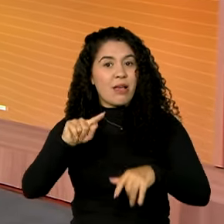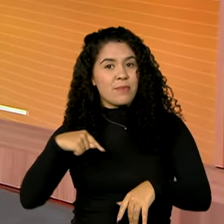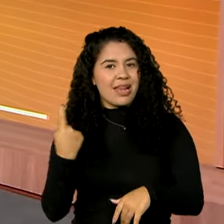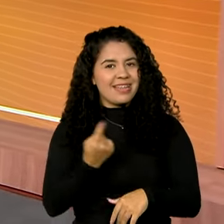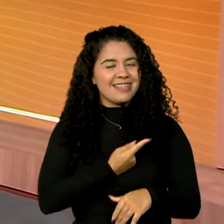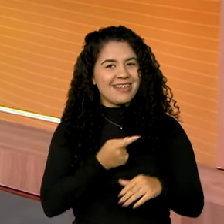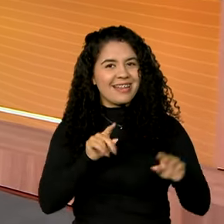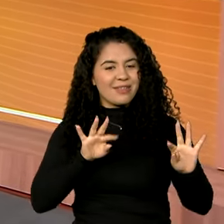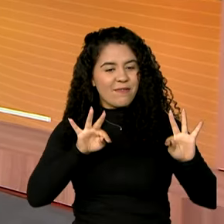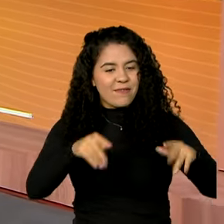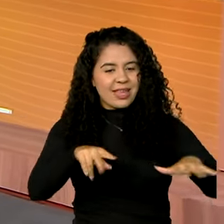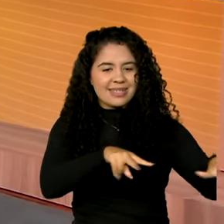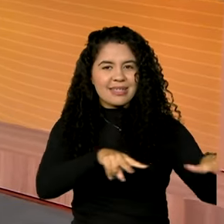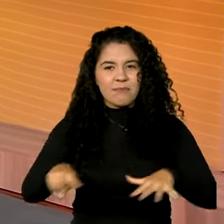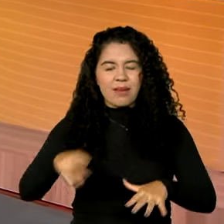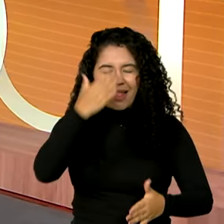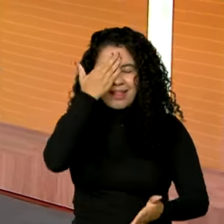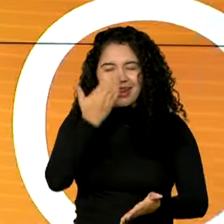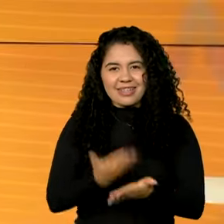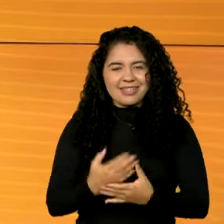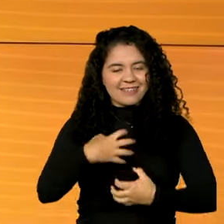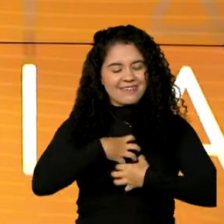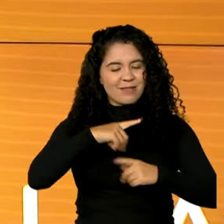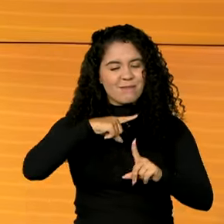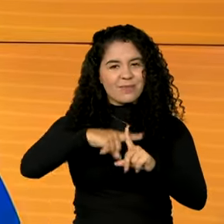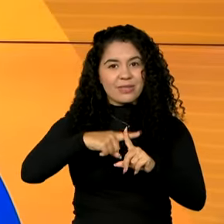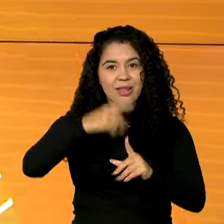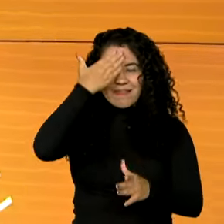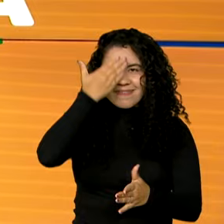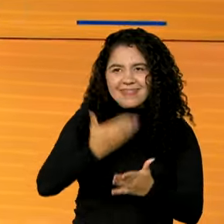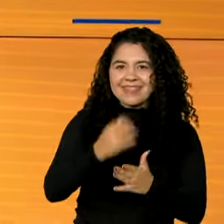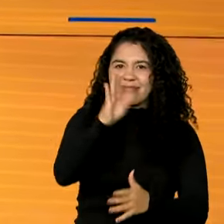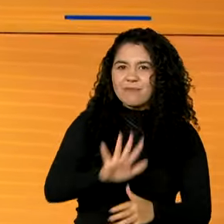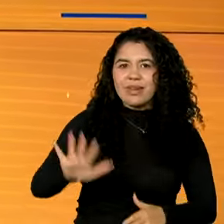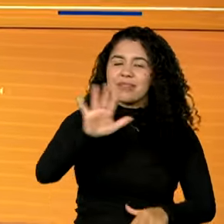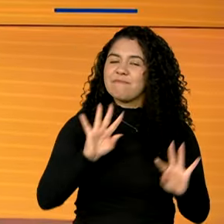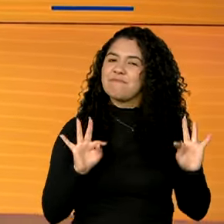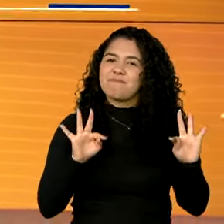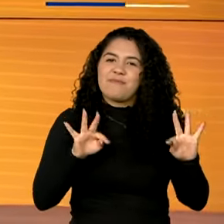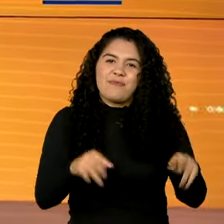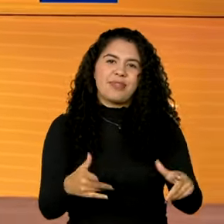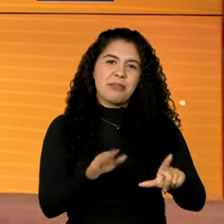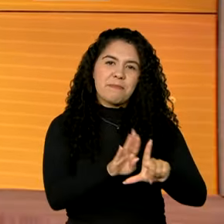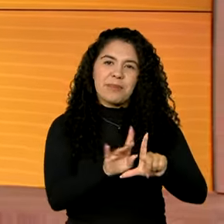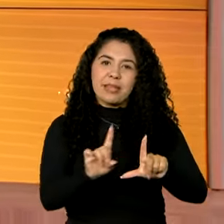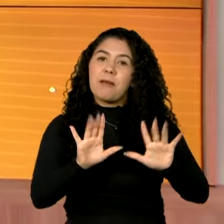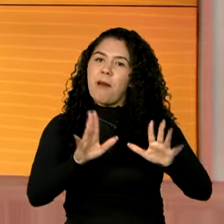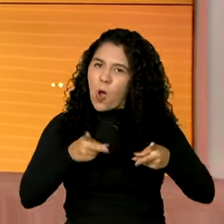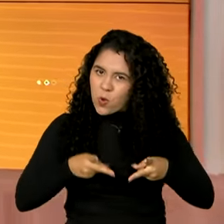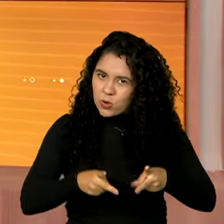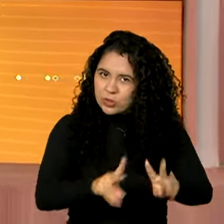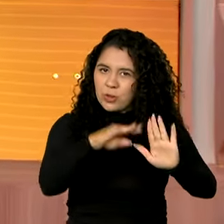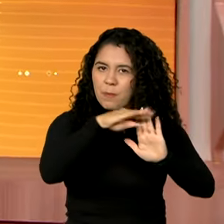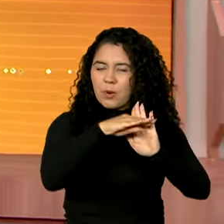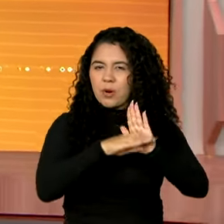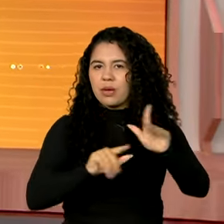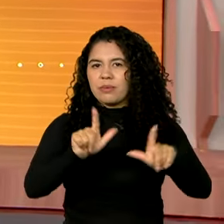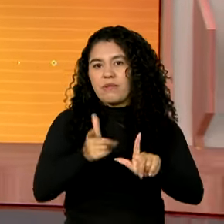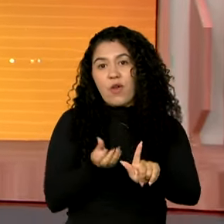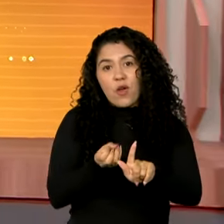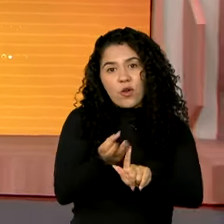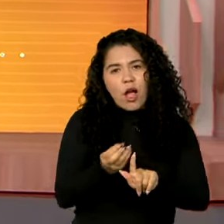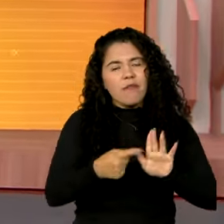otimismo e fé no Brasil. E o Brasil em Dia fica por aqui, mas o Canal GOV segue com a programação,